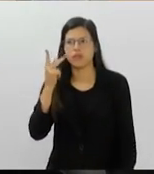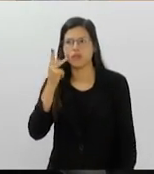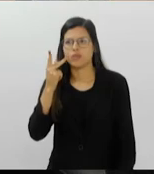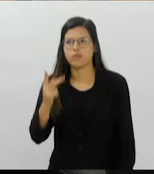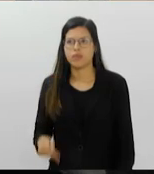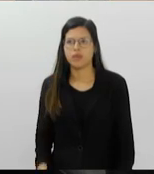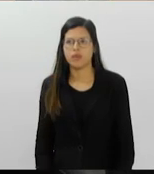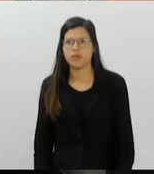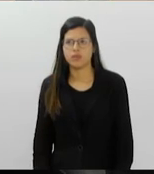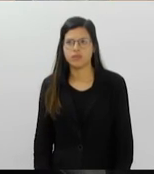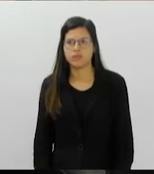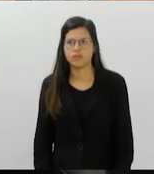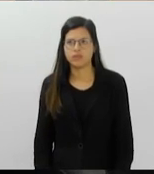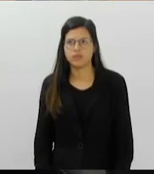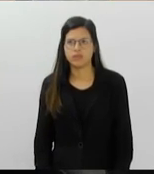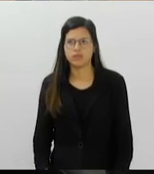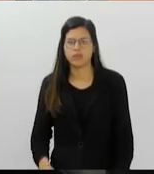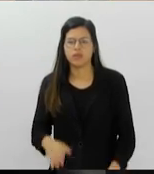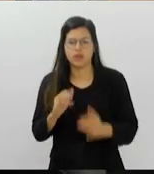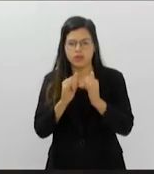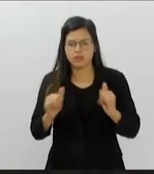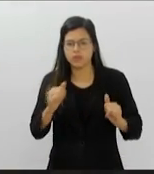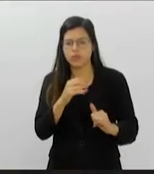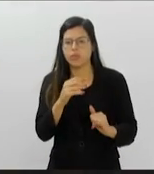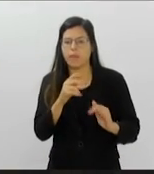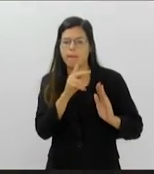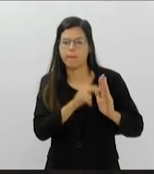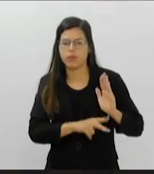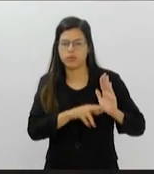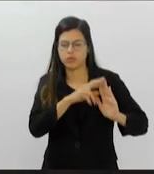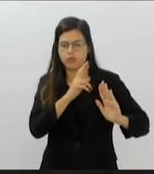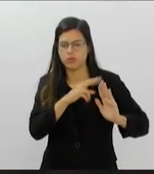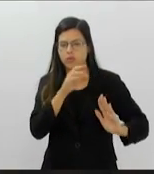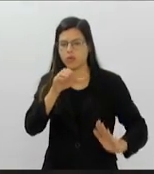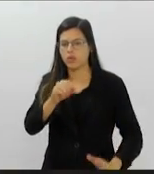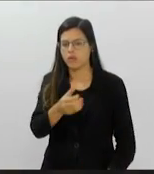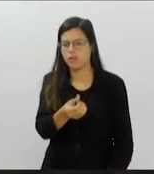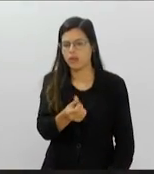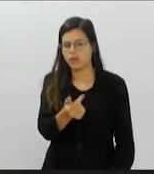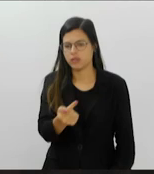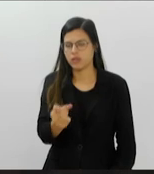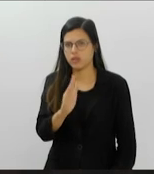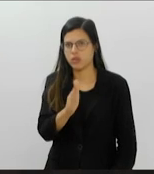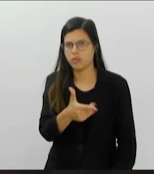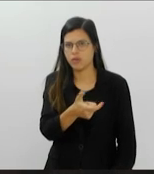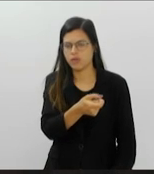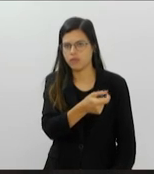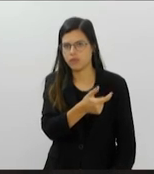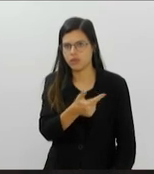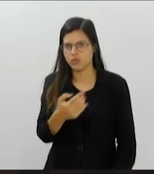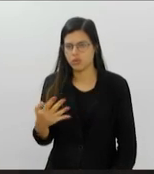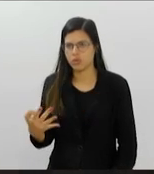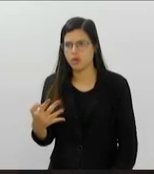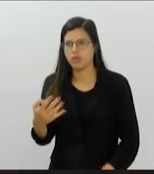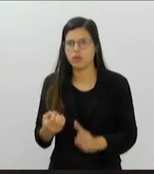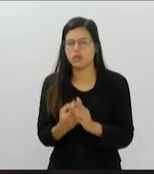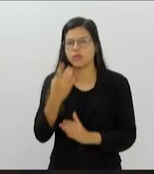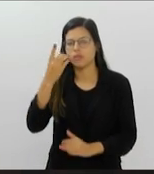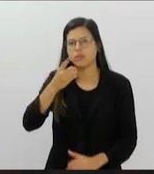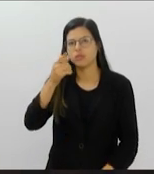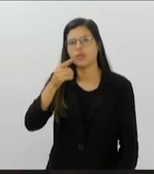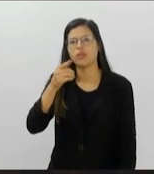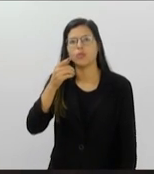em discussão única, anuncio projeto de resolução 967 de 2024, de autoria do deputado Rodrigo